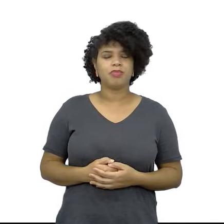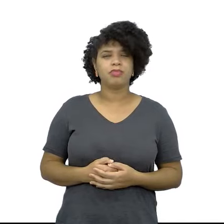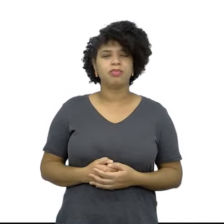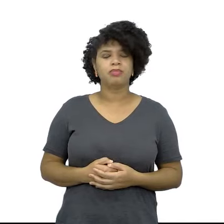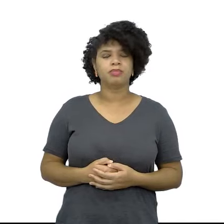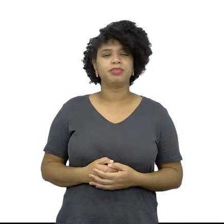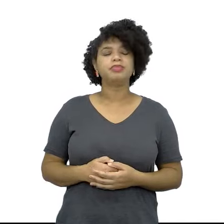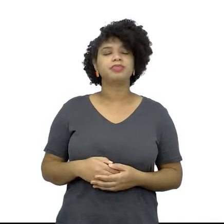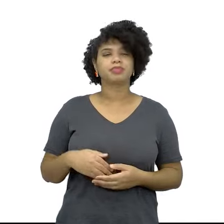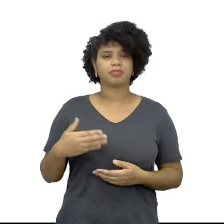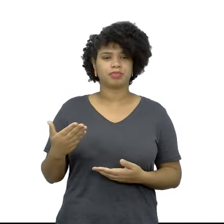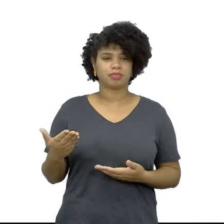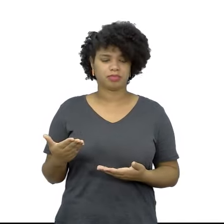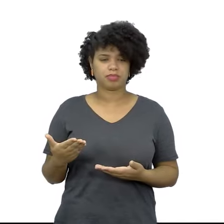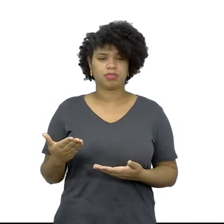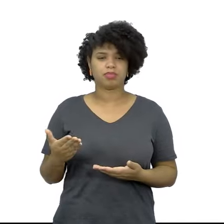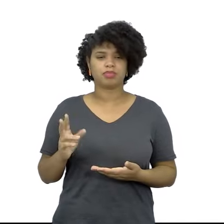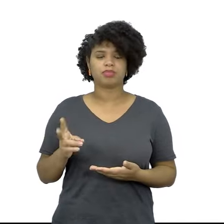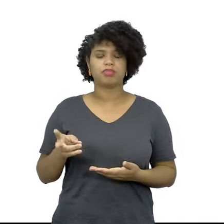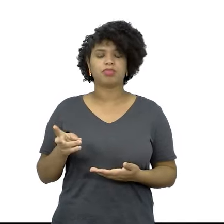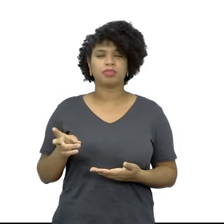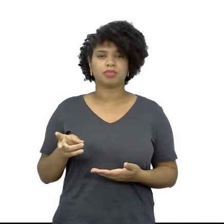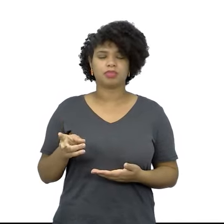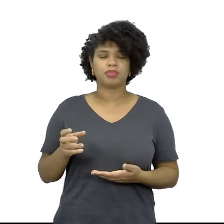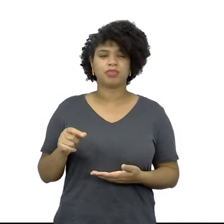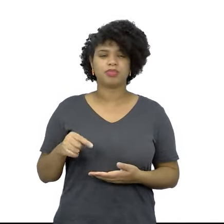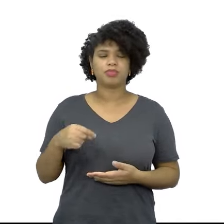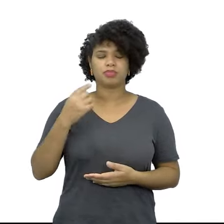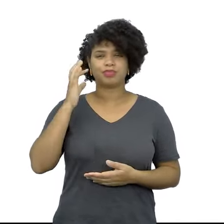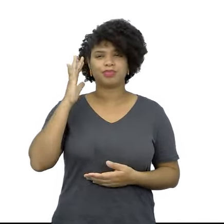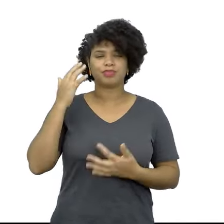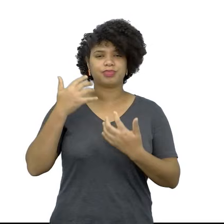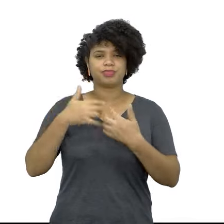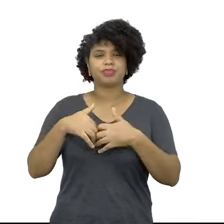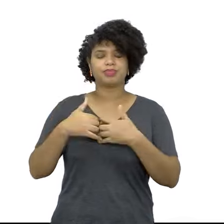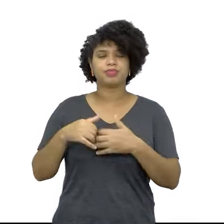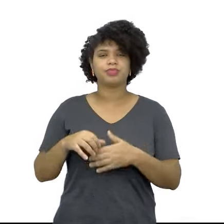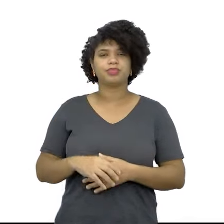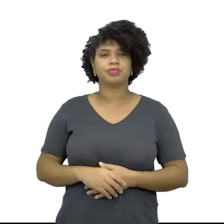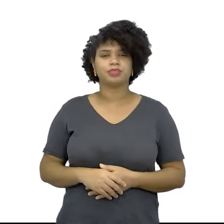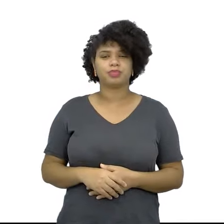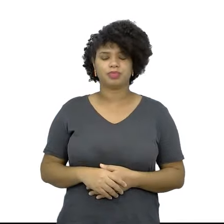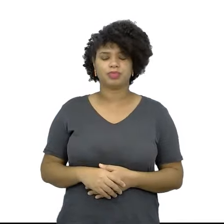para que possamos seguir avançando aqui nas nossas reflexões. Bem,